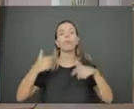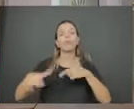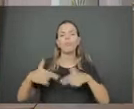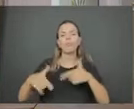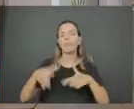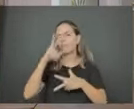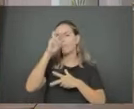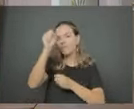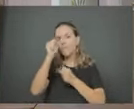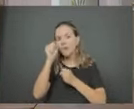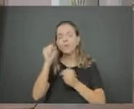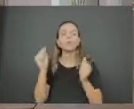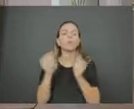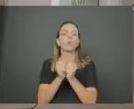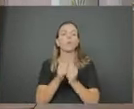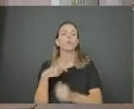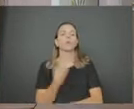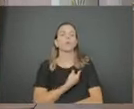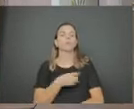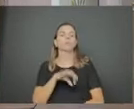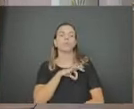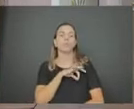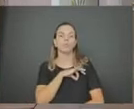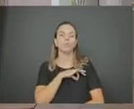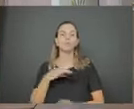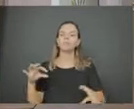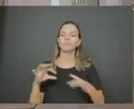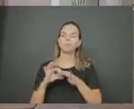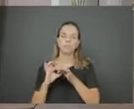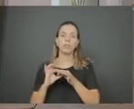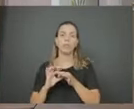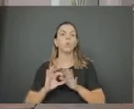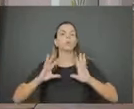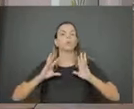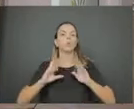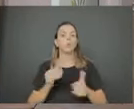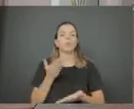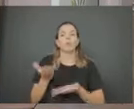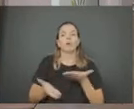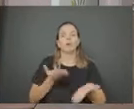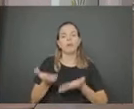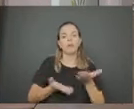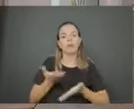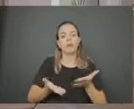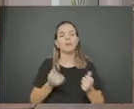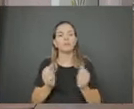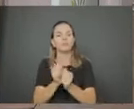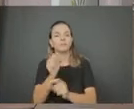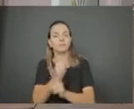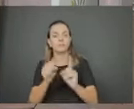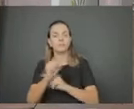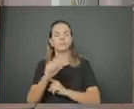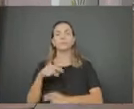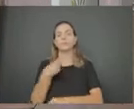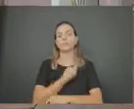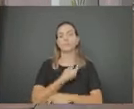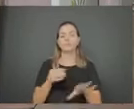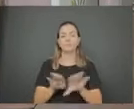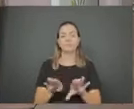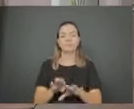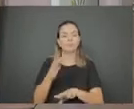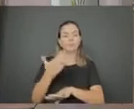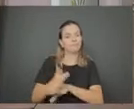Polícia Militar. Então, além de todo o atendimento que foi prestado à sociedade, nós também continuamos treinando e